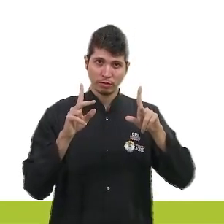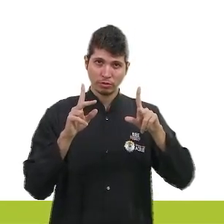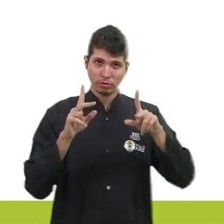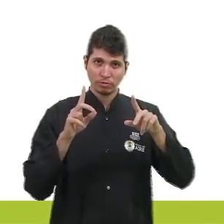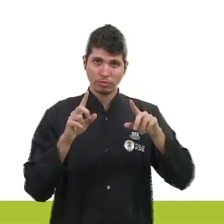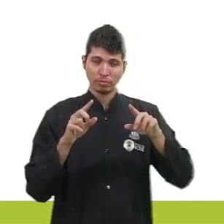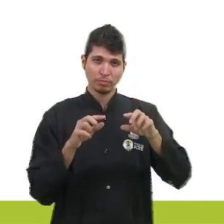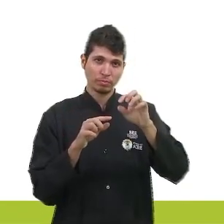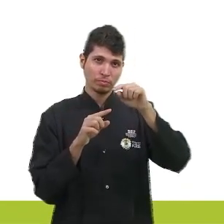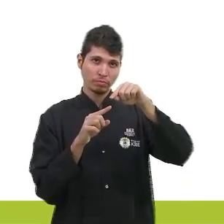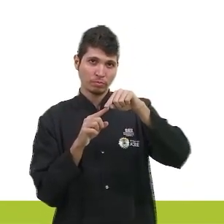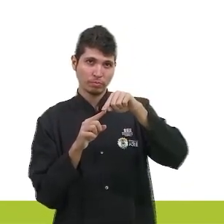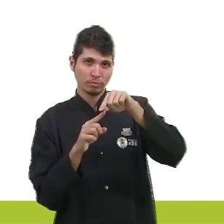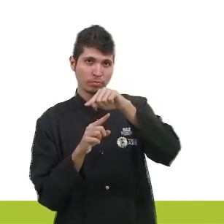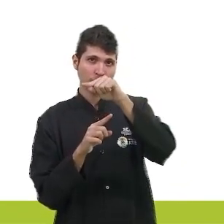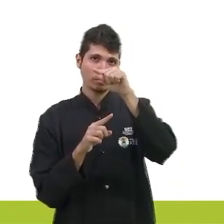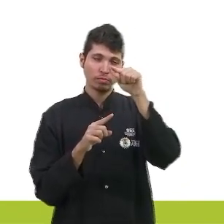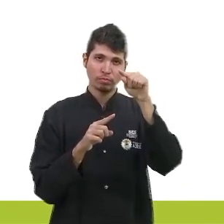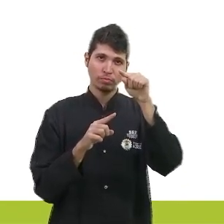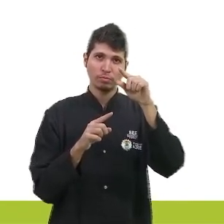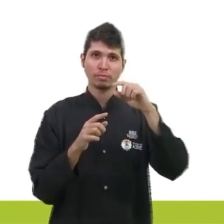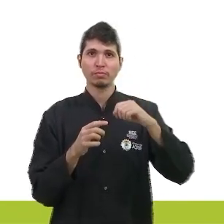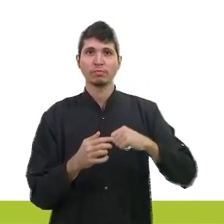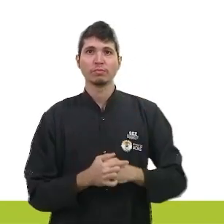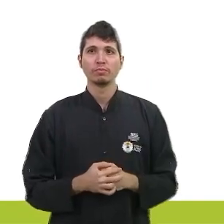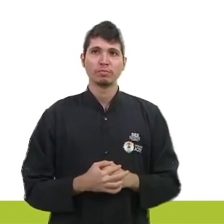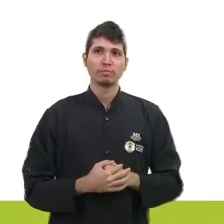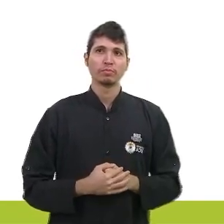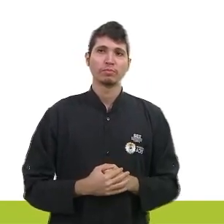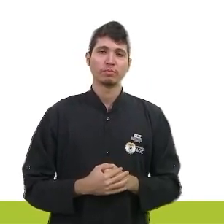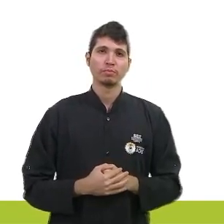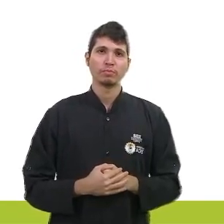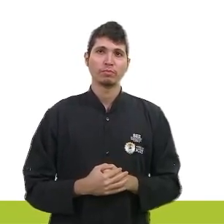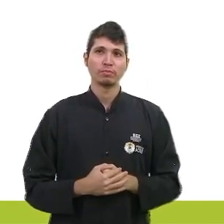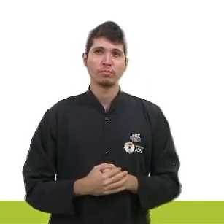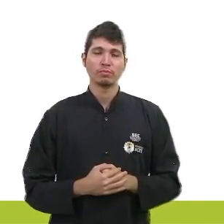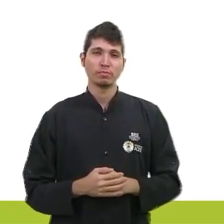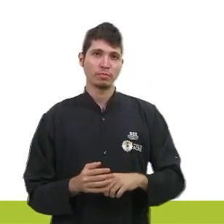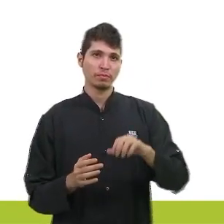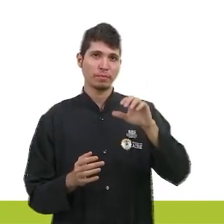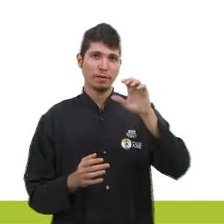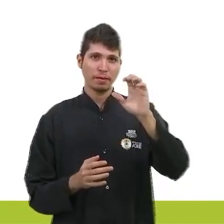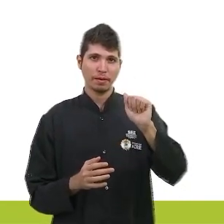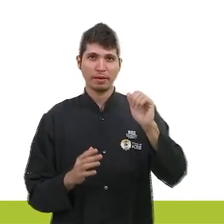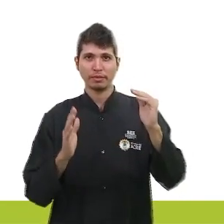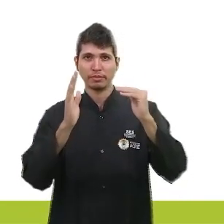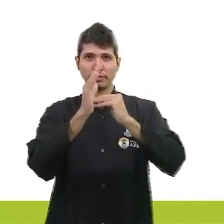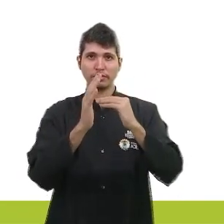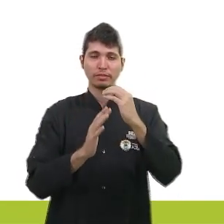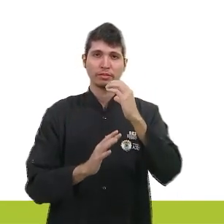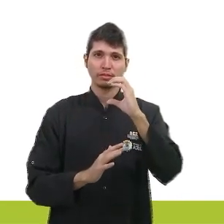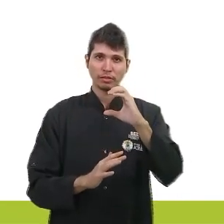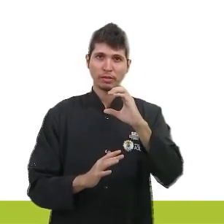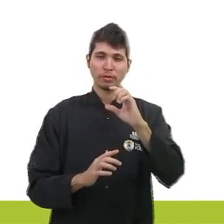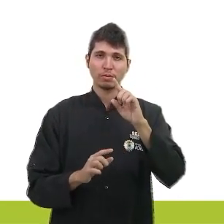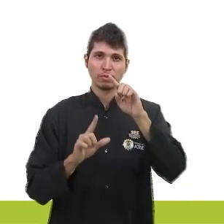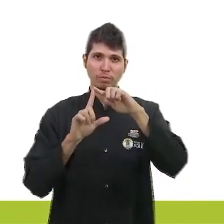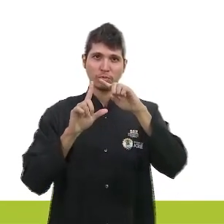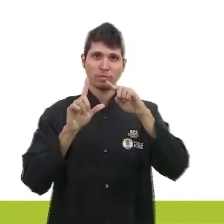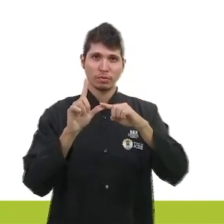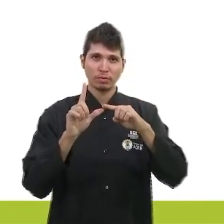Agora, relacione ao arco AC um ângulo beta, aqui, beta e